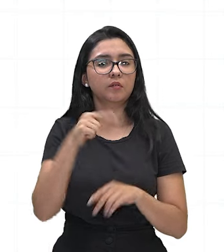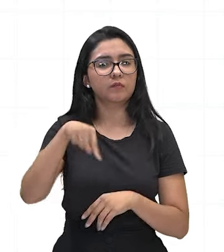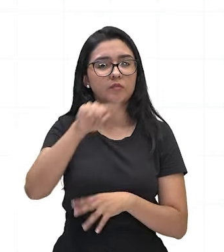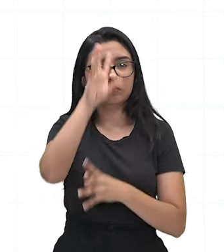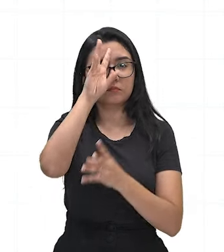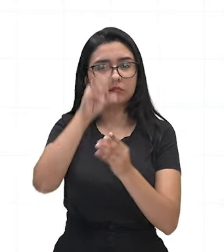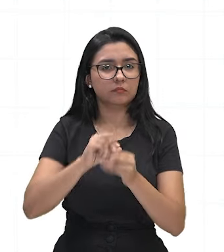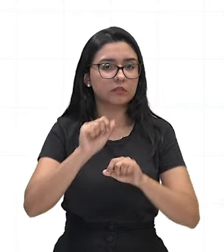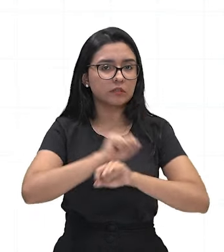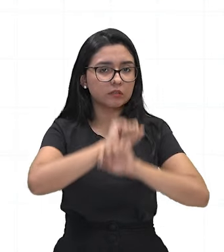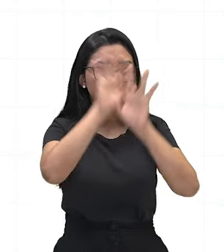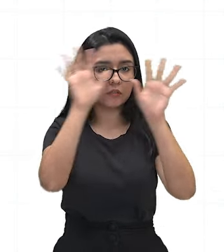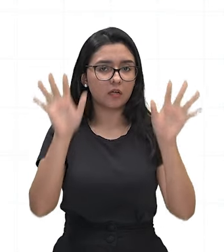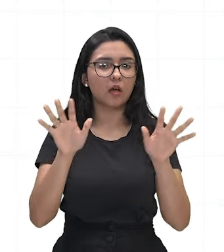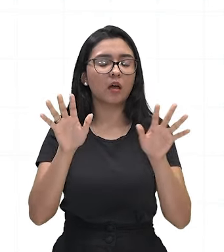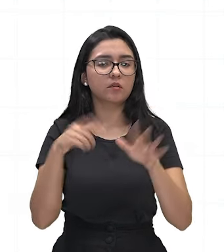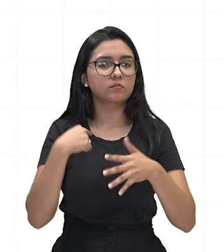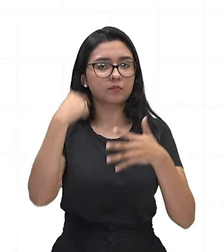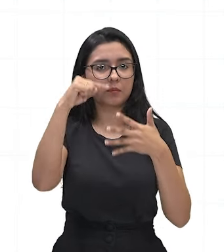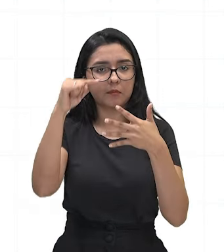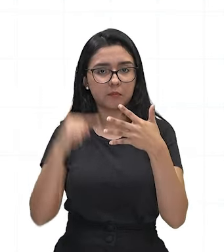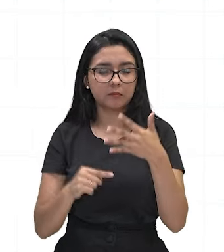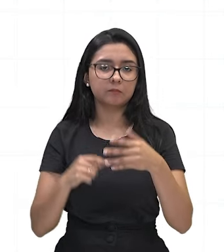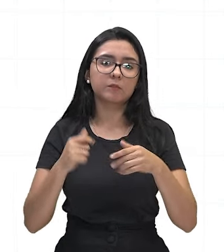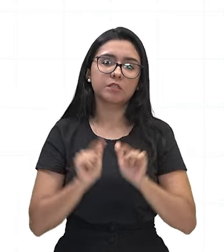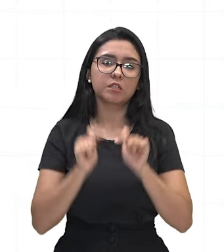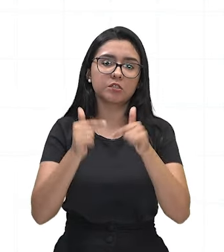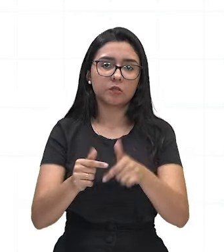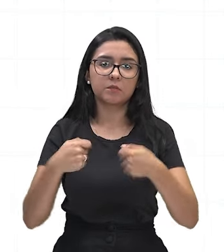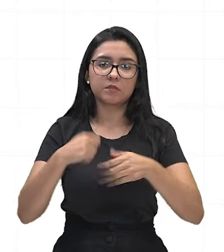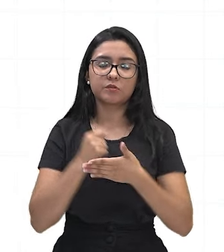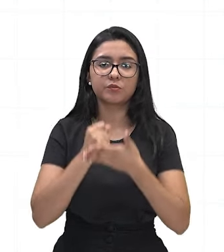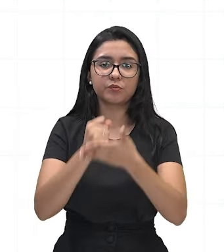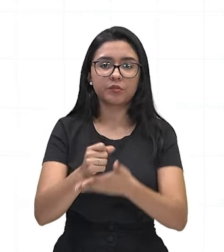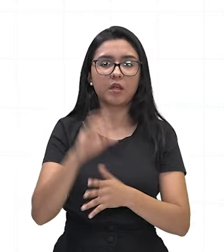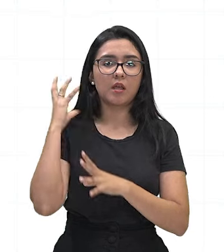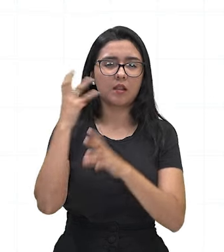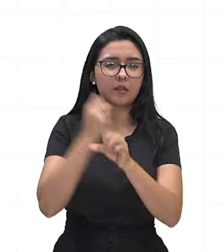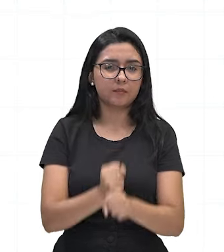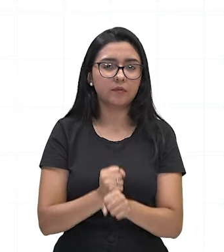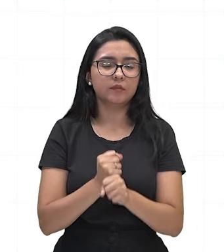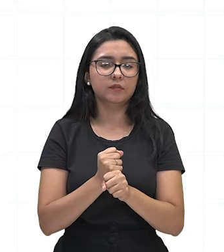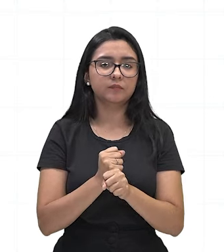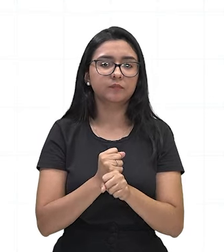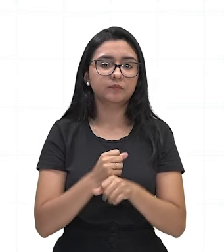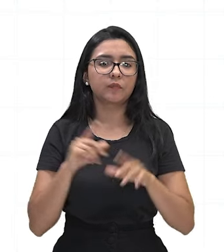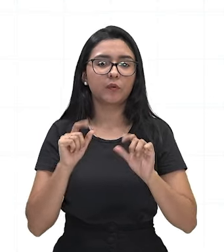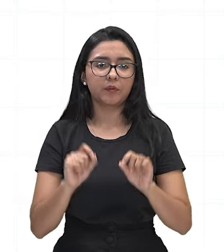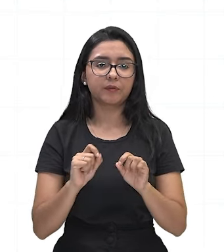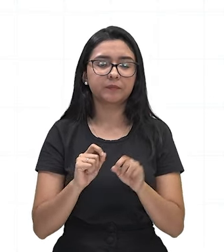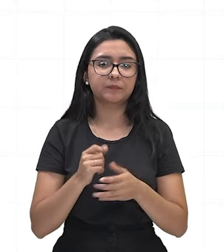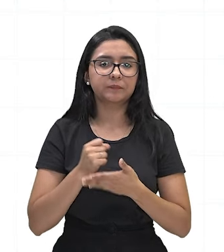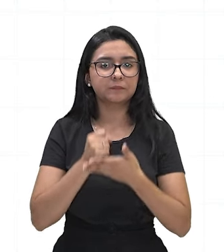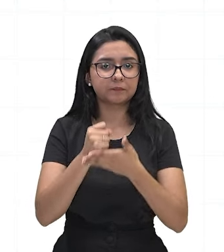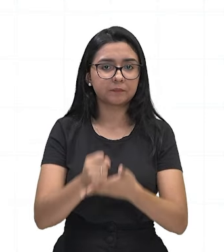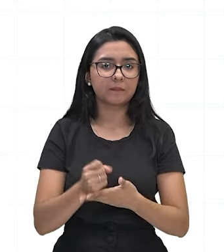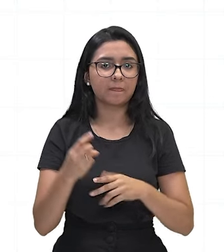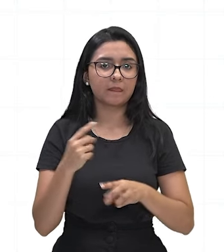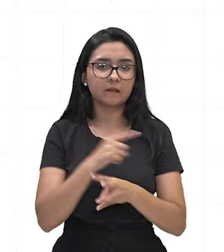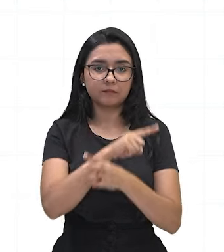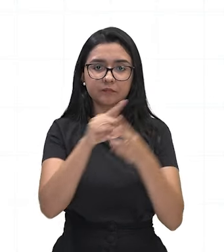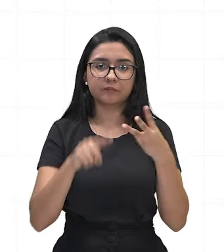Claro para vocês né esses procedimentos na verdade Relembrando para vocês os procedimentos de primeiros socorros nesses três casos